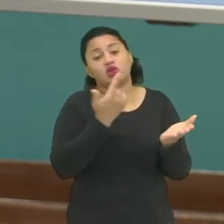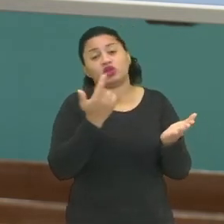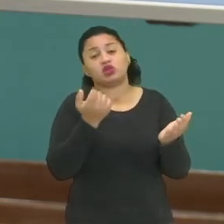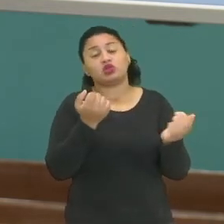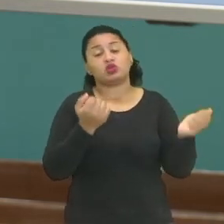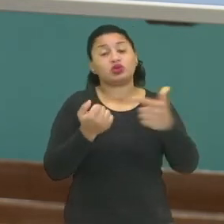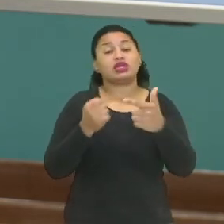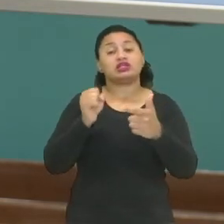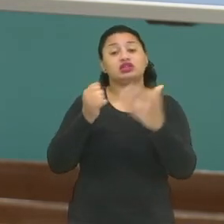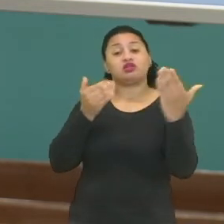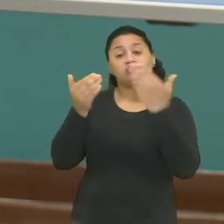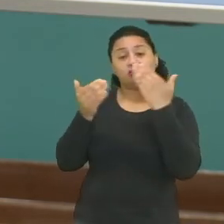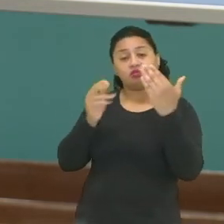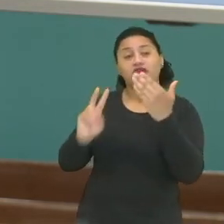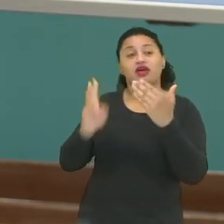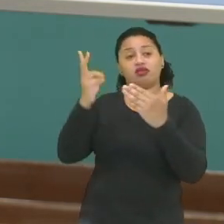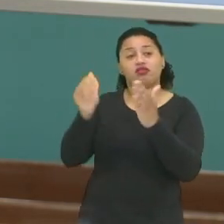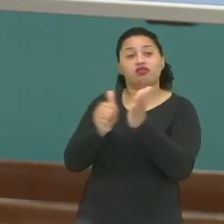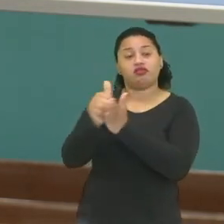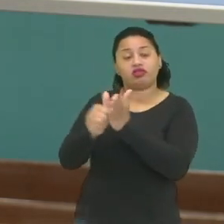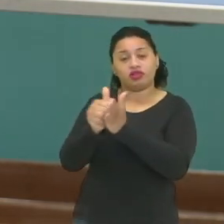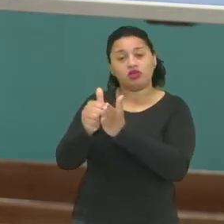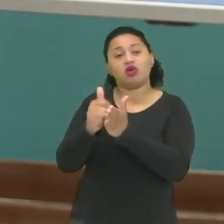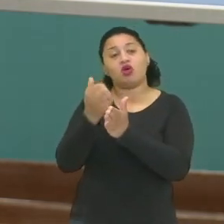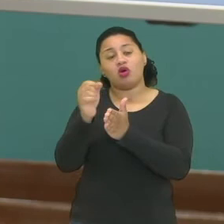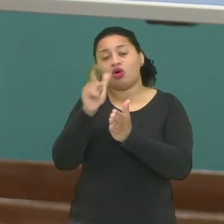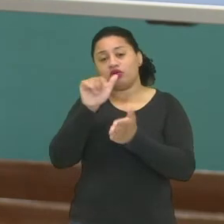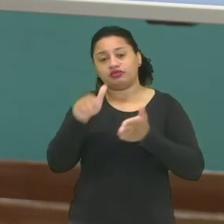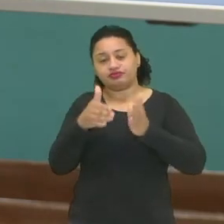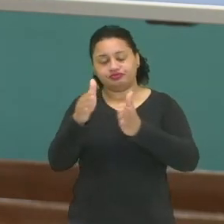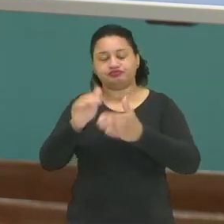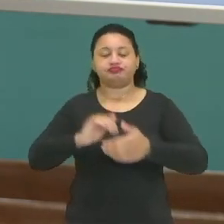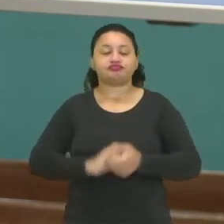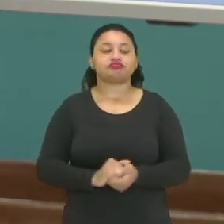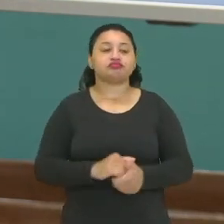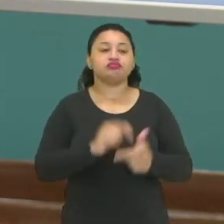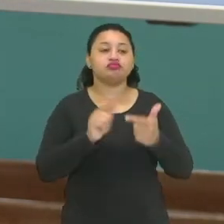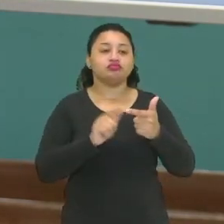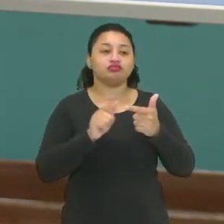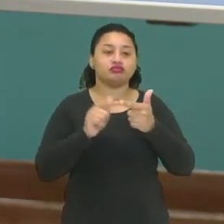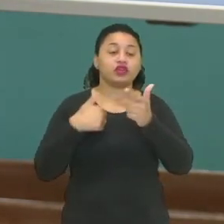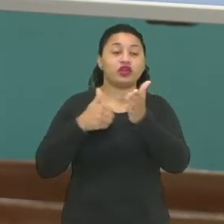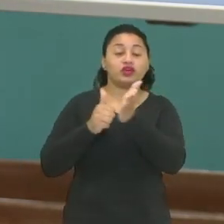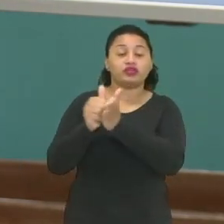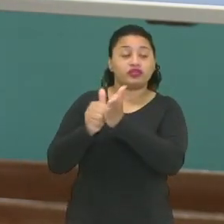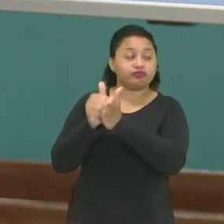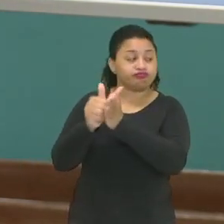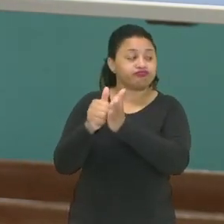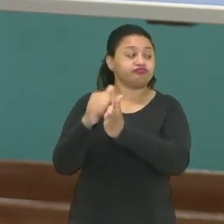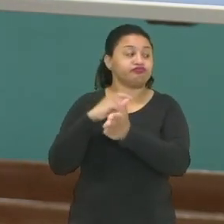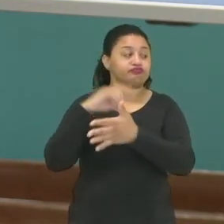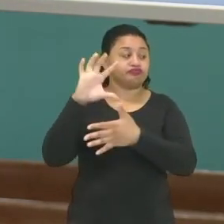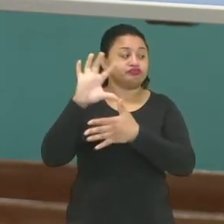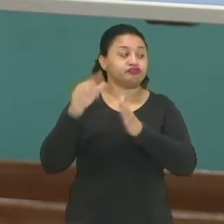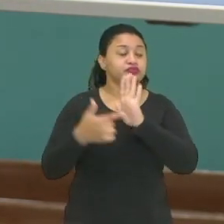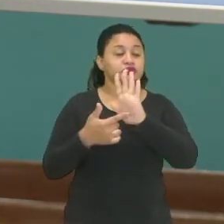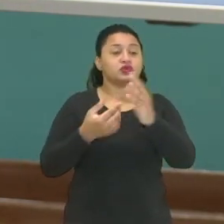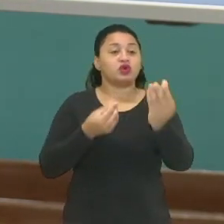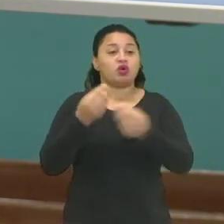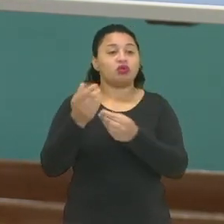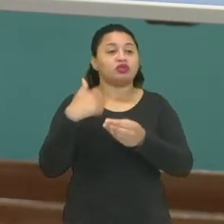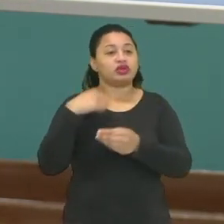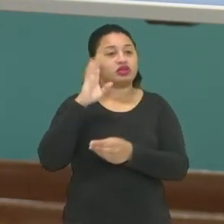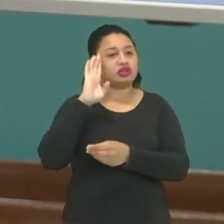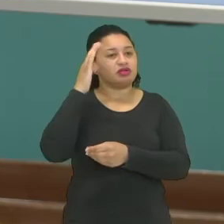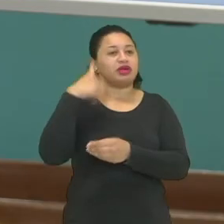e hidrovia. Então, aqui as ferrovias do Brasil. Então, aqui você tem um mapa mostrando as principais ferrovias. Repare que é muito mais